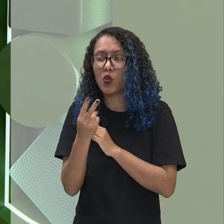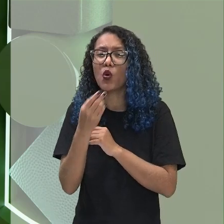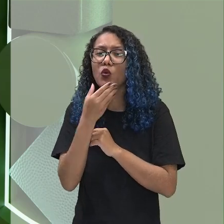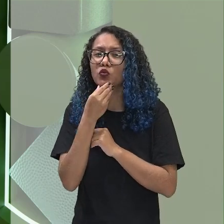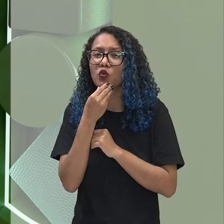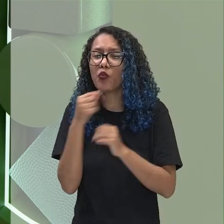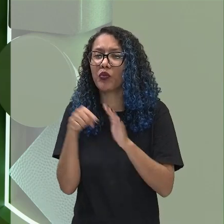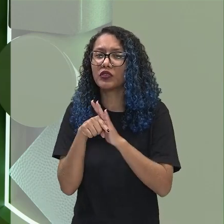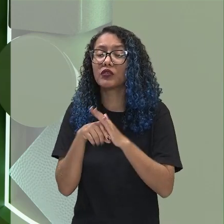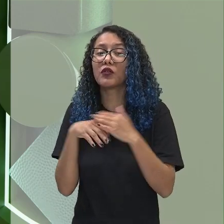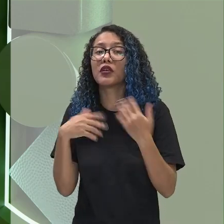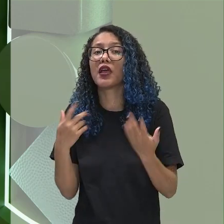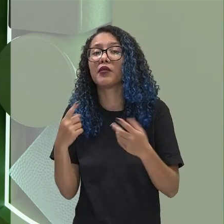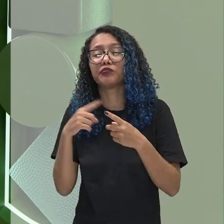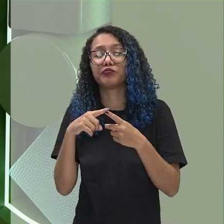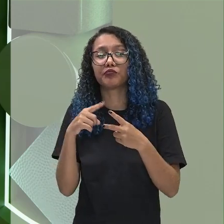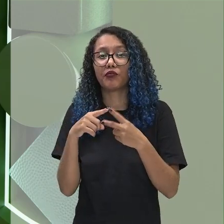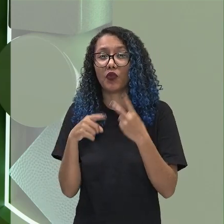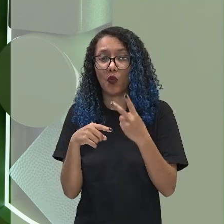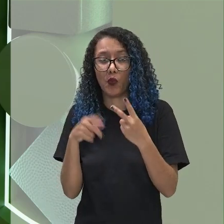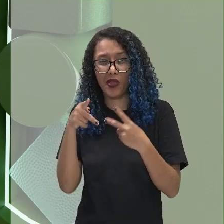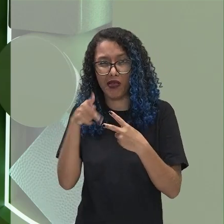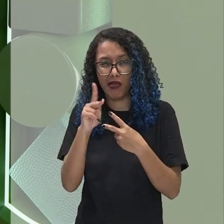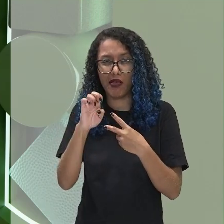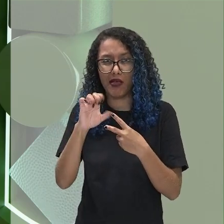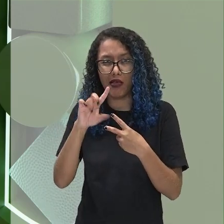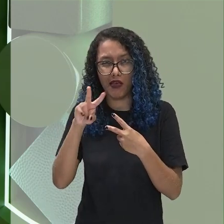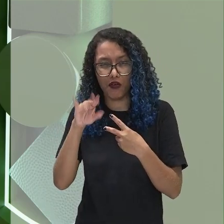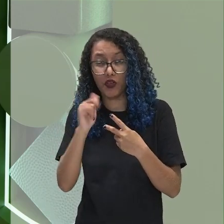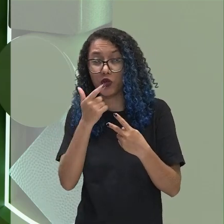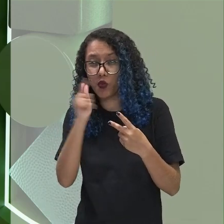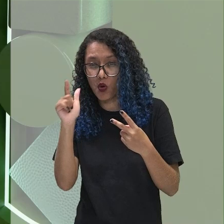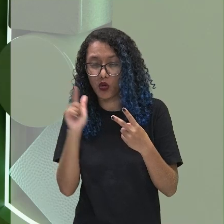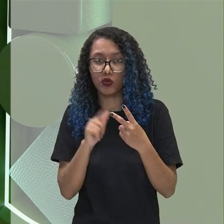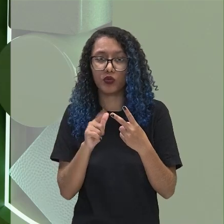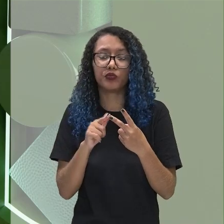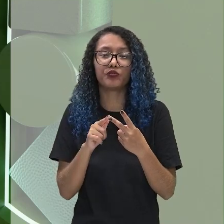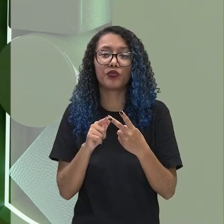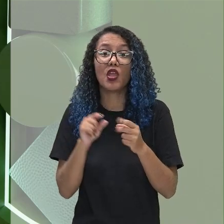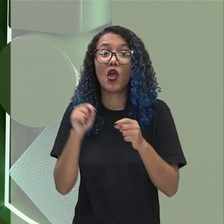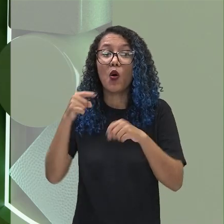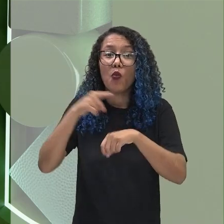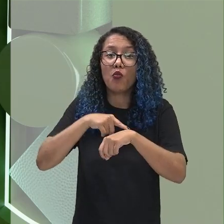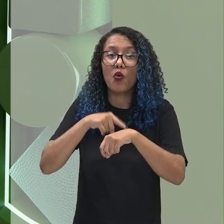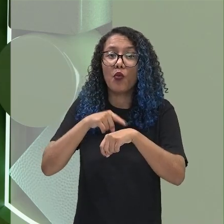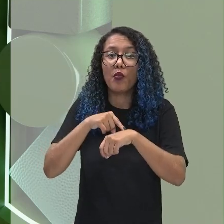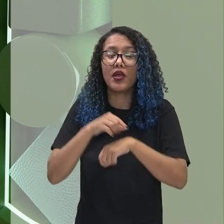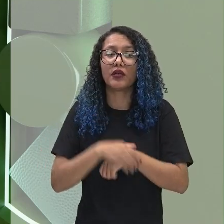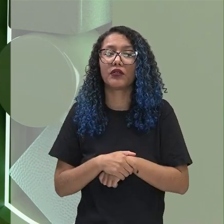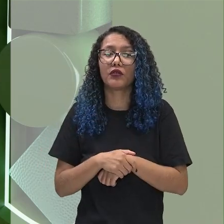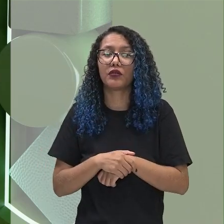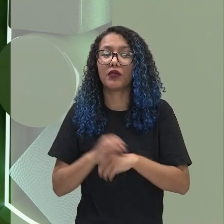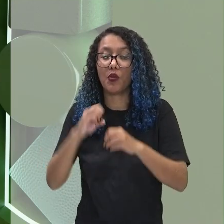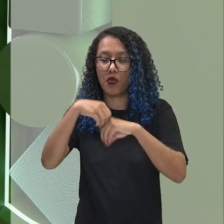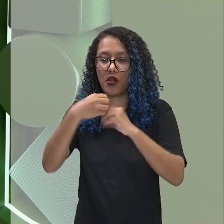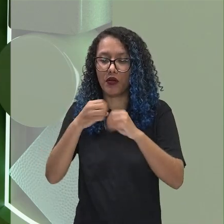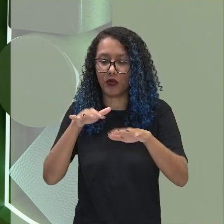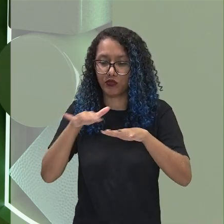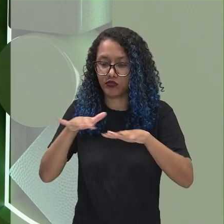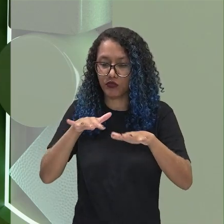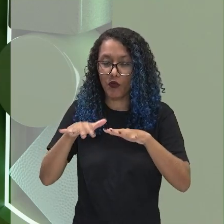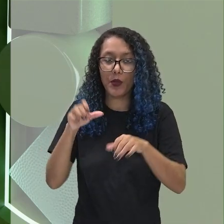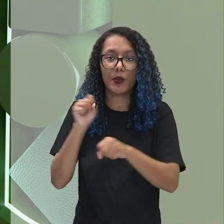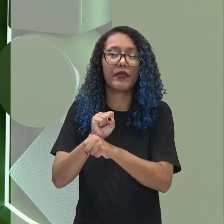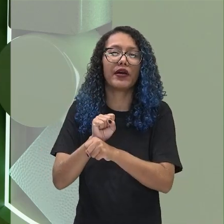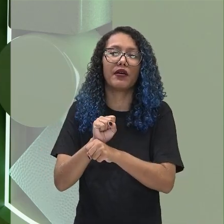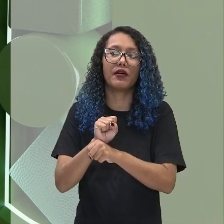o Kelvin, que é o momento que as moléculas cessam o seu movimento.